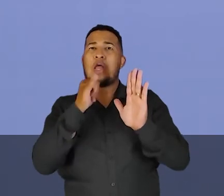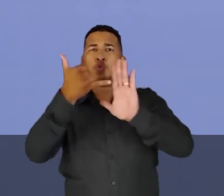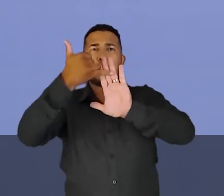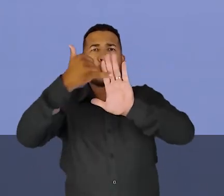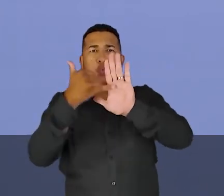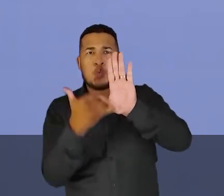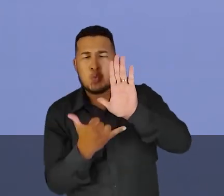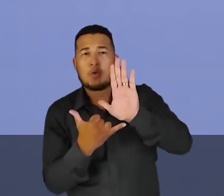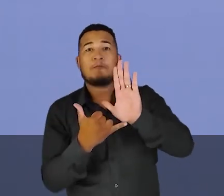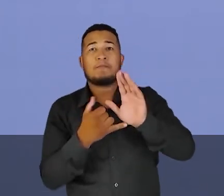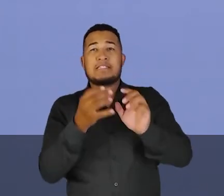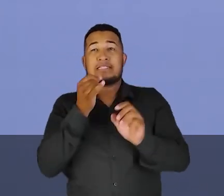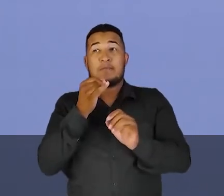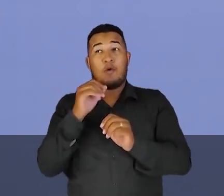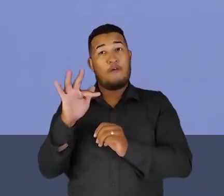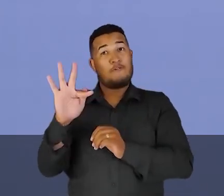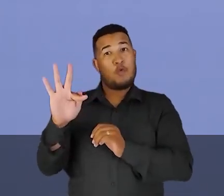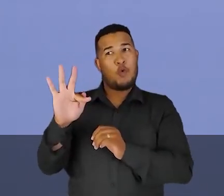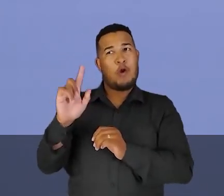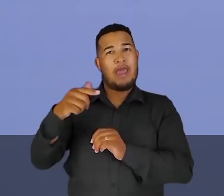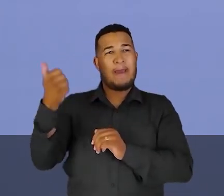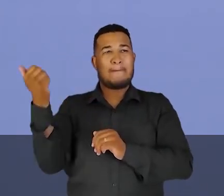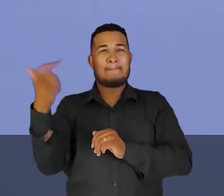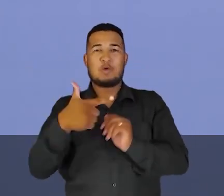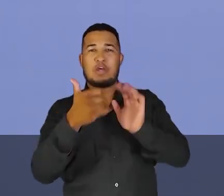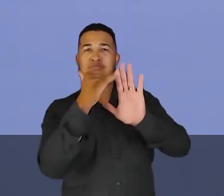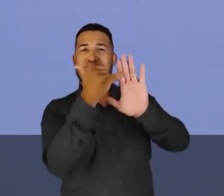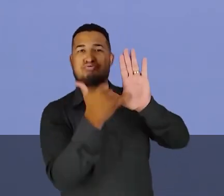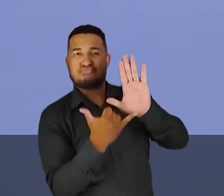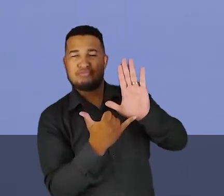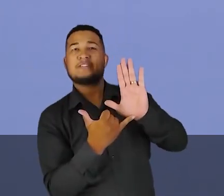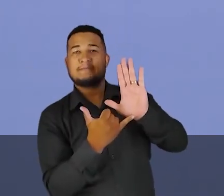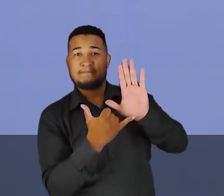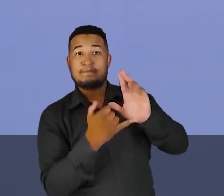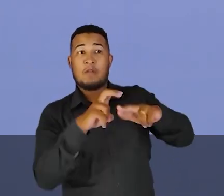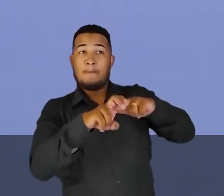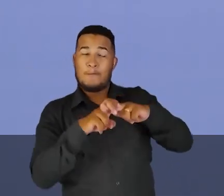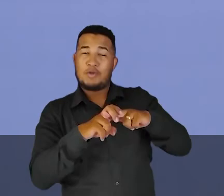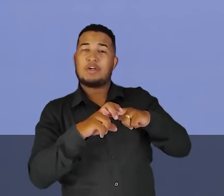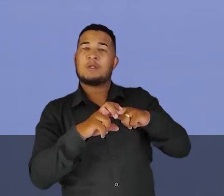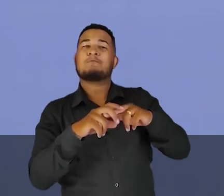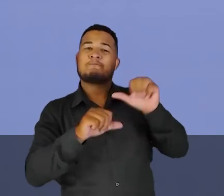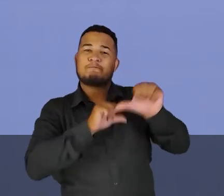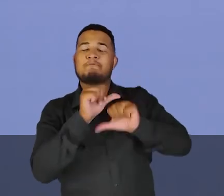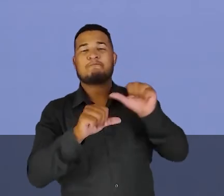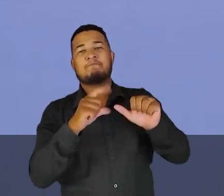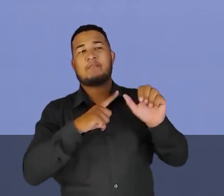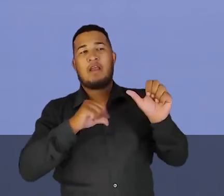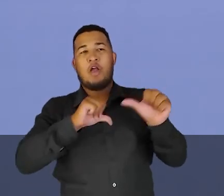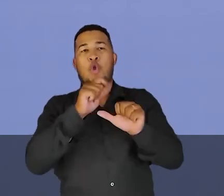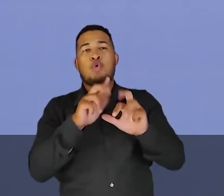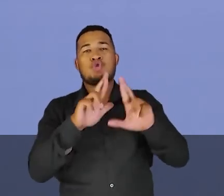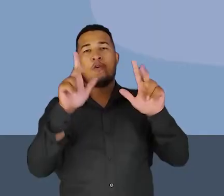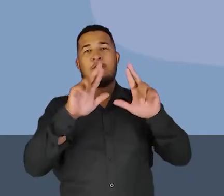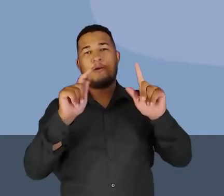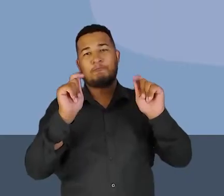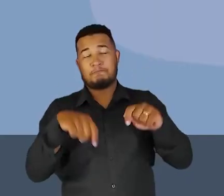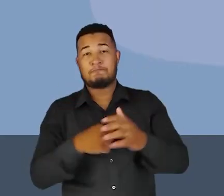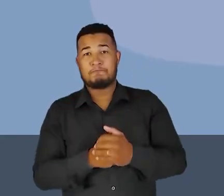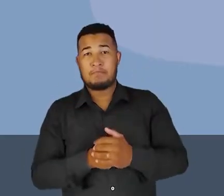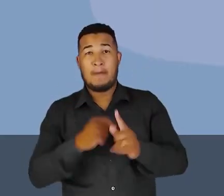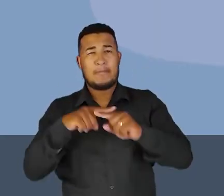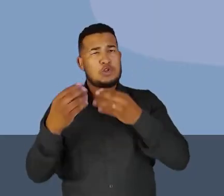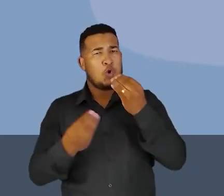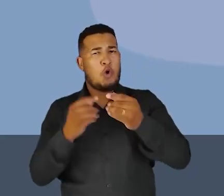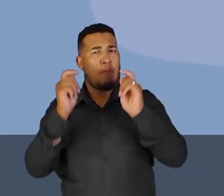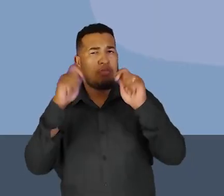mais eletronegativo que o oxigênio, o flúor ele sai dessa categoria. Vamos dar uma olhada agora como é que eu posso formular um óxido.